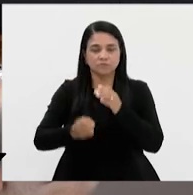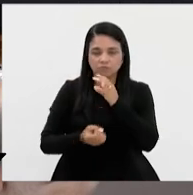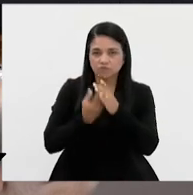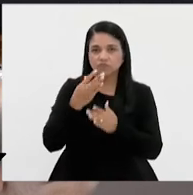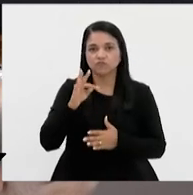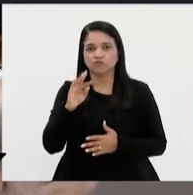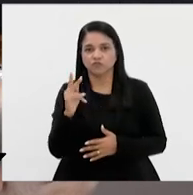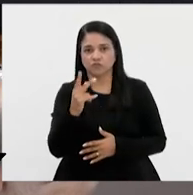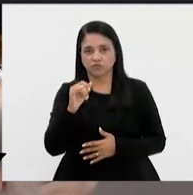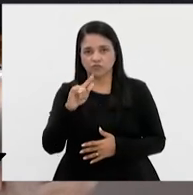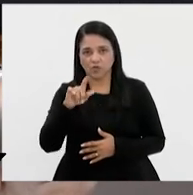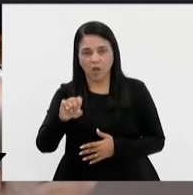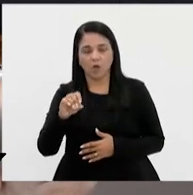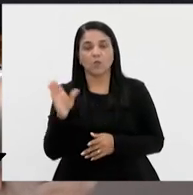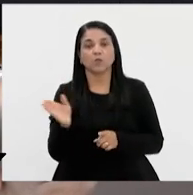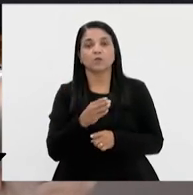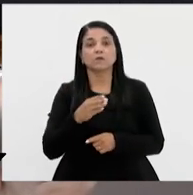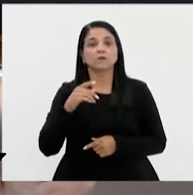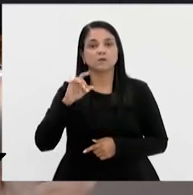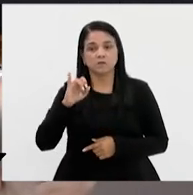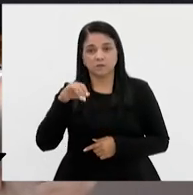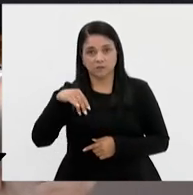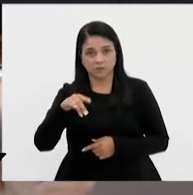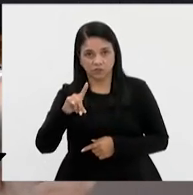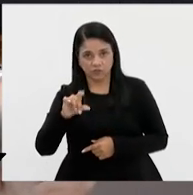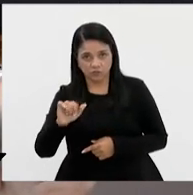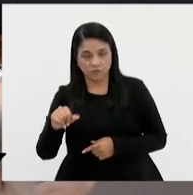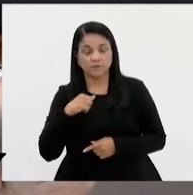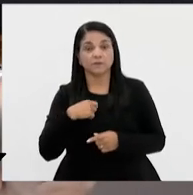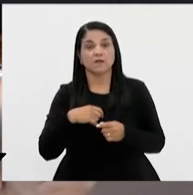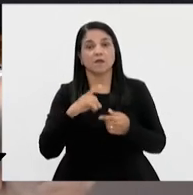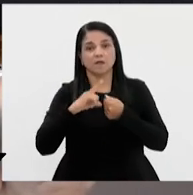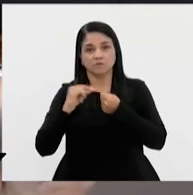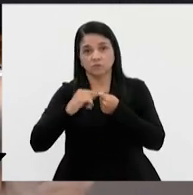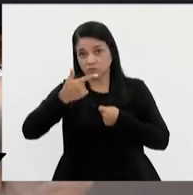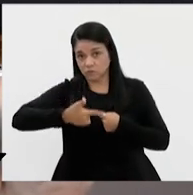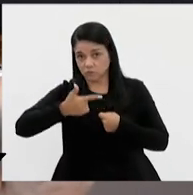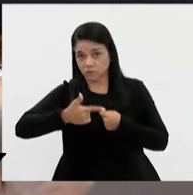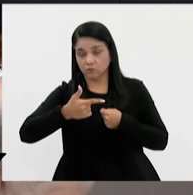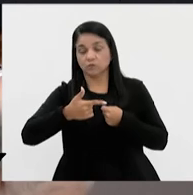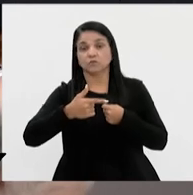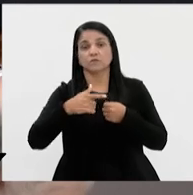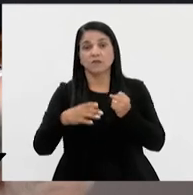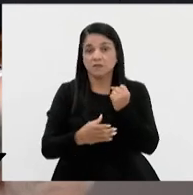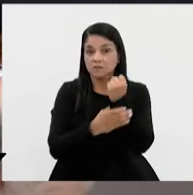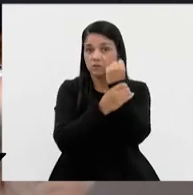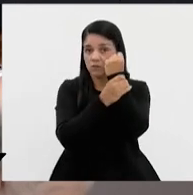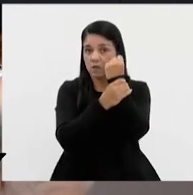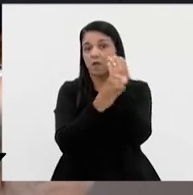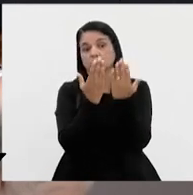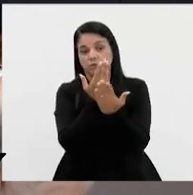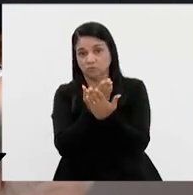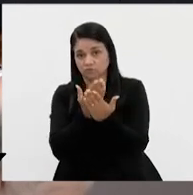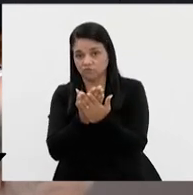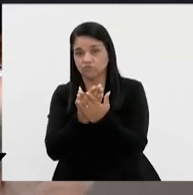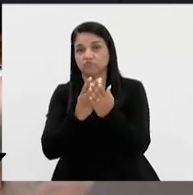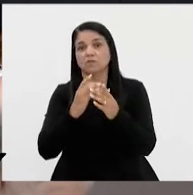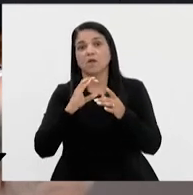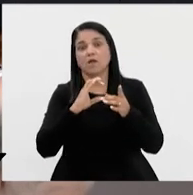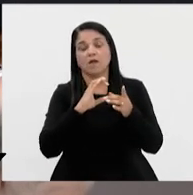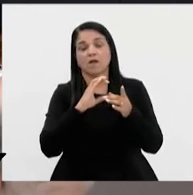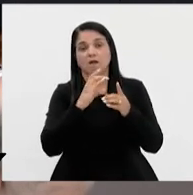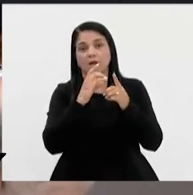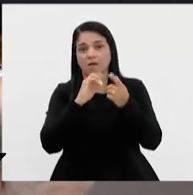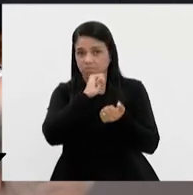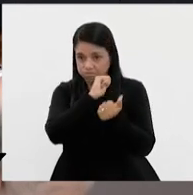deputada Índia Armelau. No artigo 2º dessa lei vigente, fala que fica assegurado ao estudante atleta participação em eventos